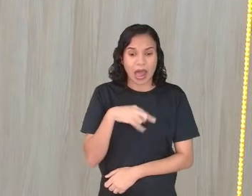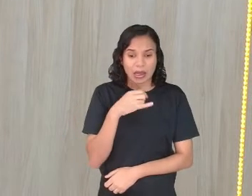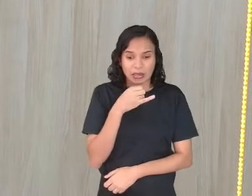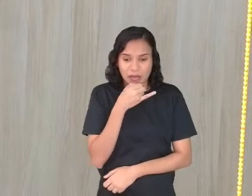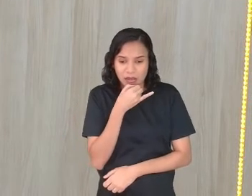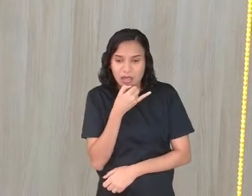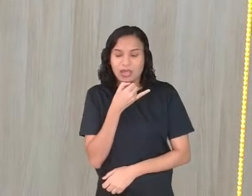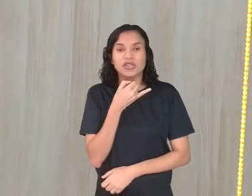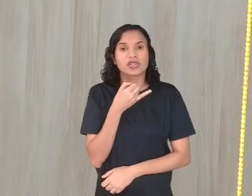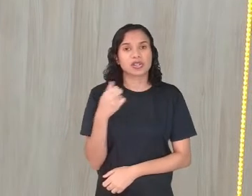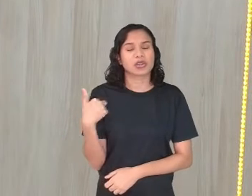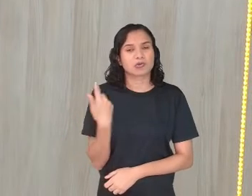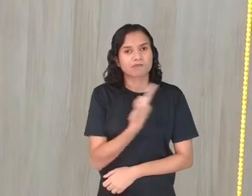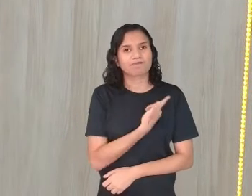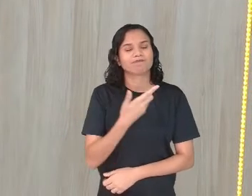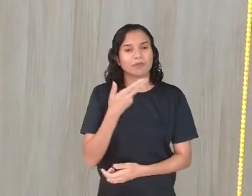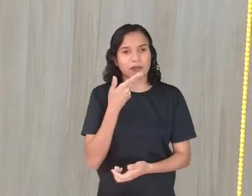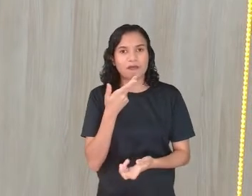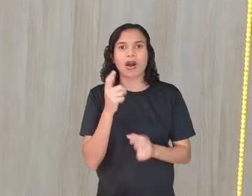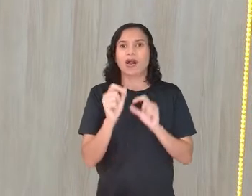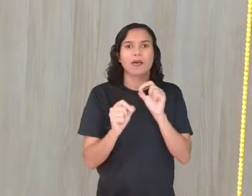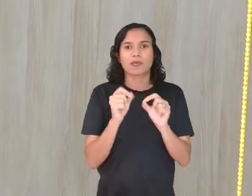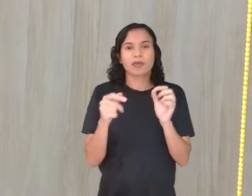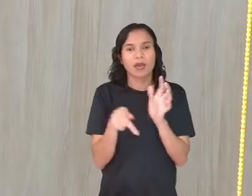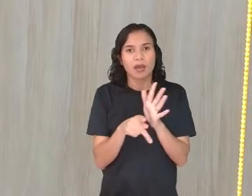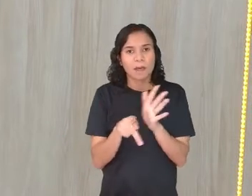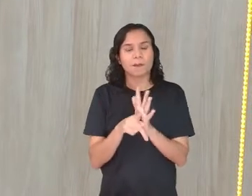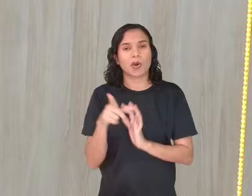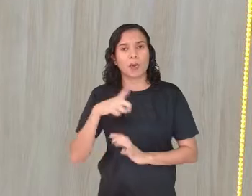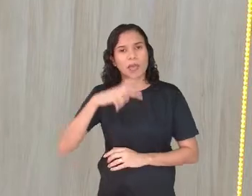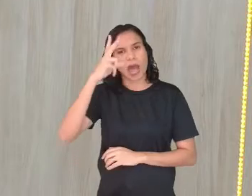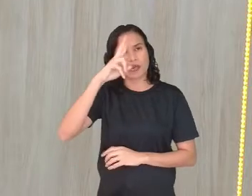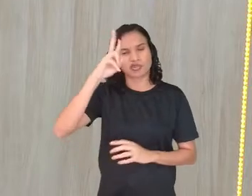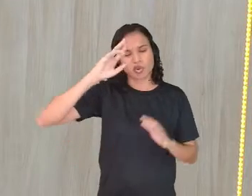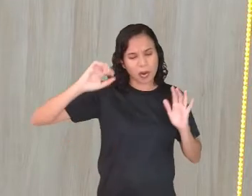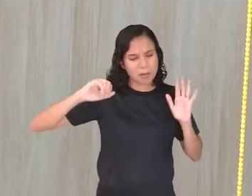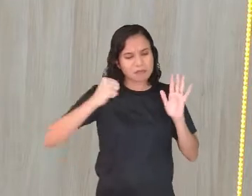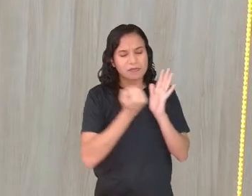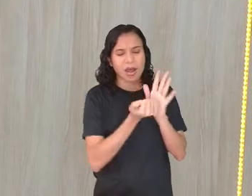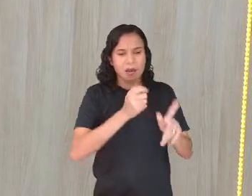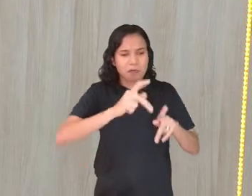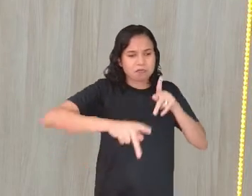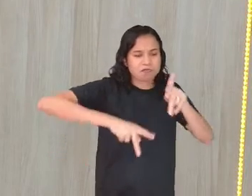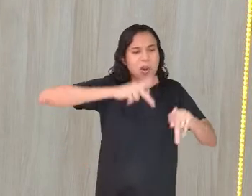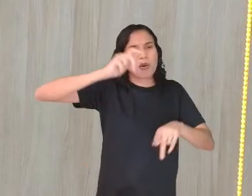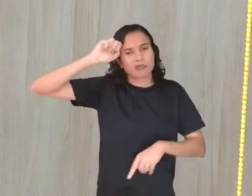né? A gente sempre fala da questão da dívida histórica, né? Com esses povos, os povos